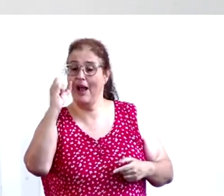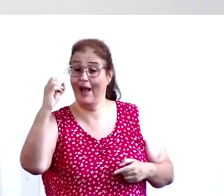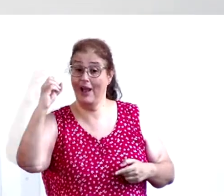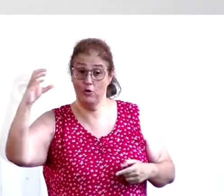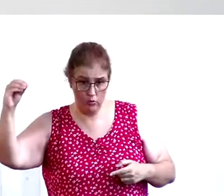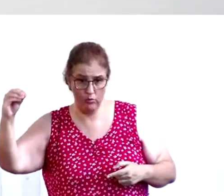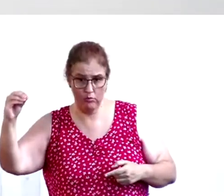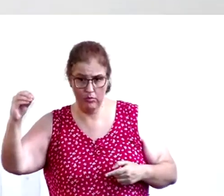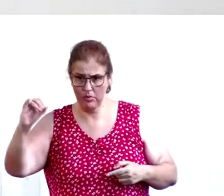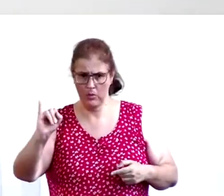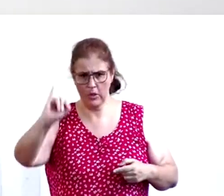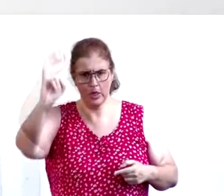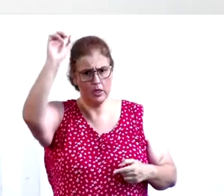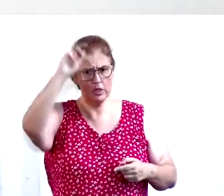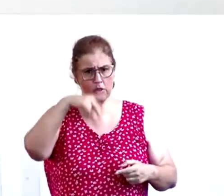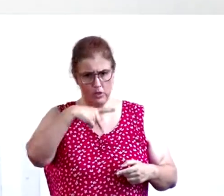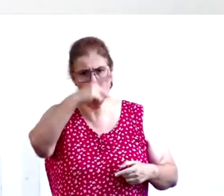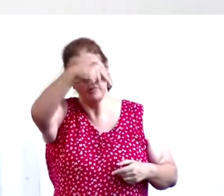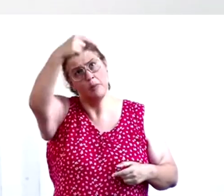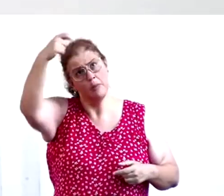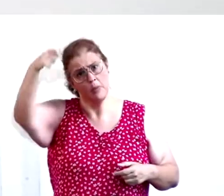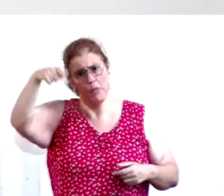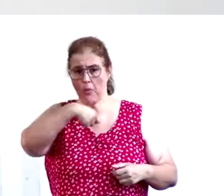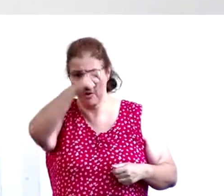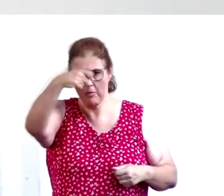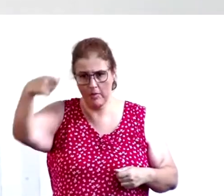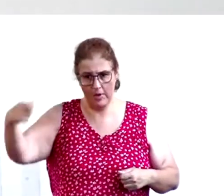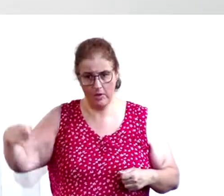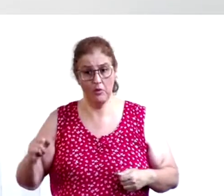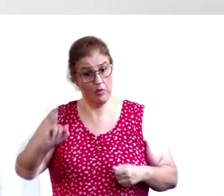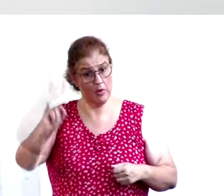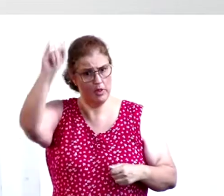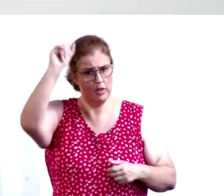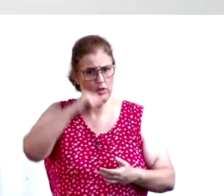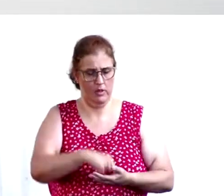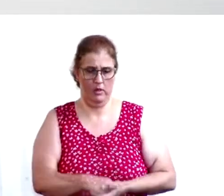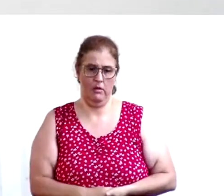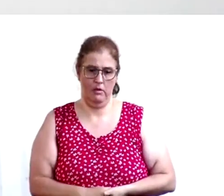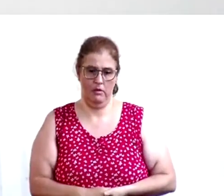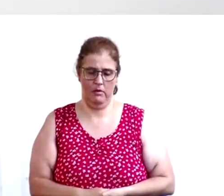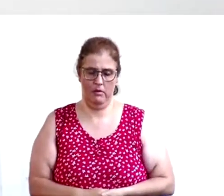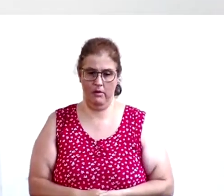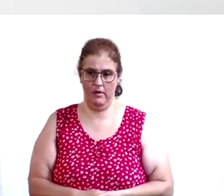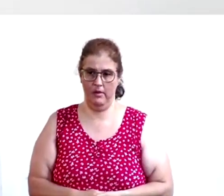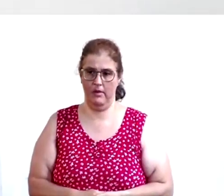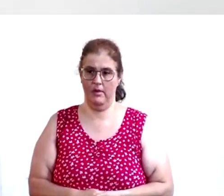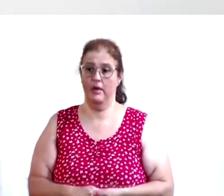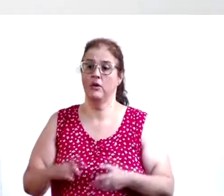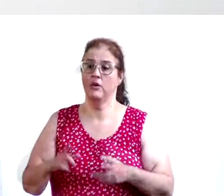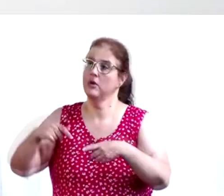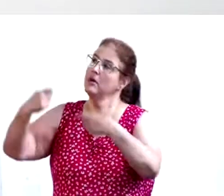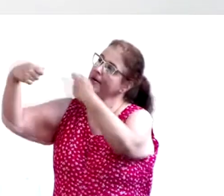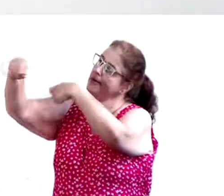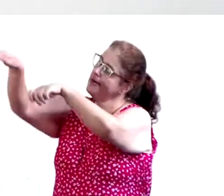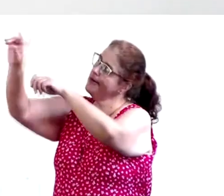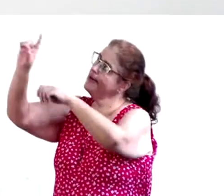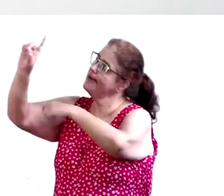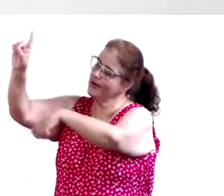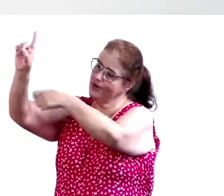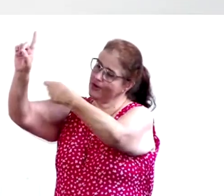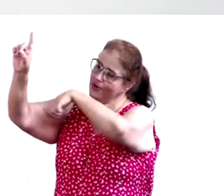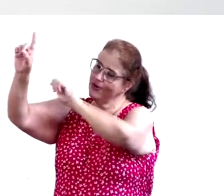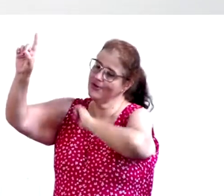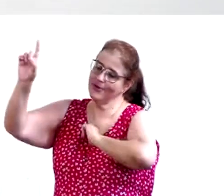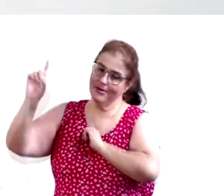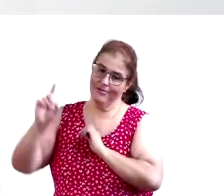valor, não por quem se acha valorizado. É isso que o Senhor conferiu àqueles que um dia fariam missão em seu